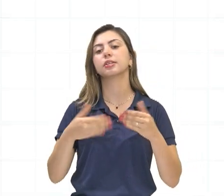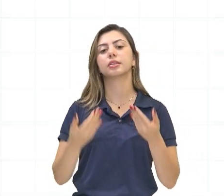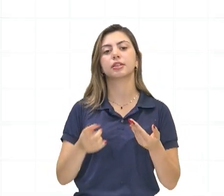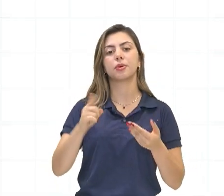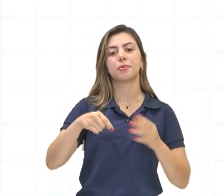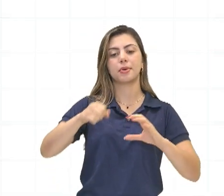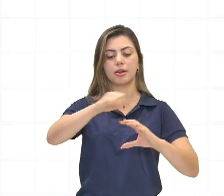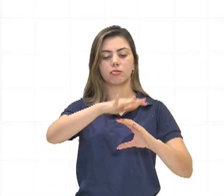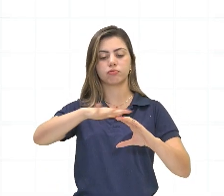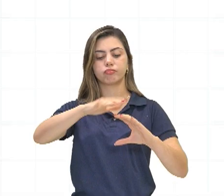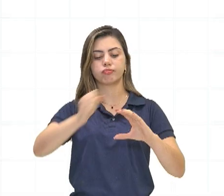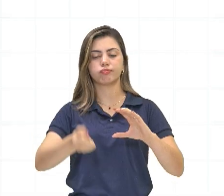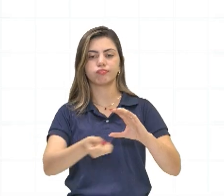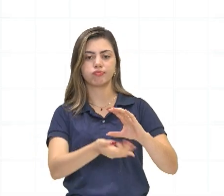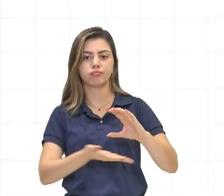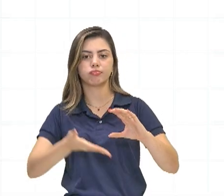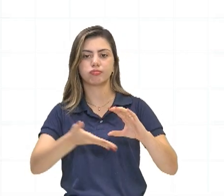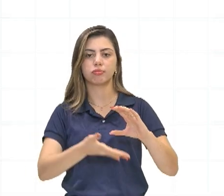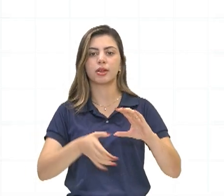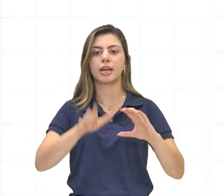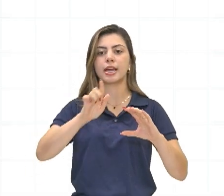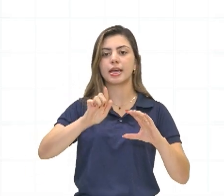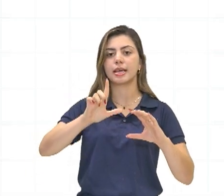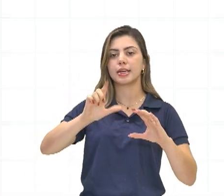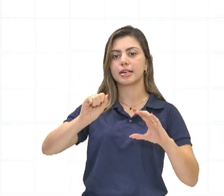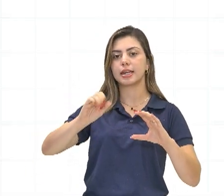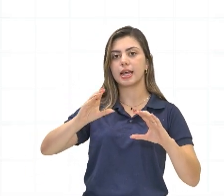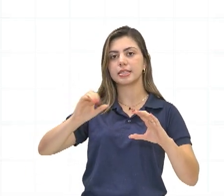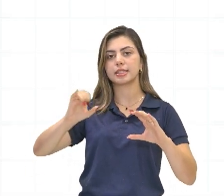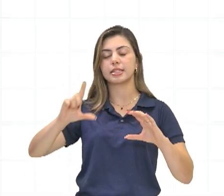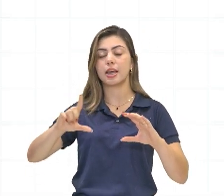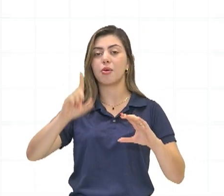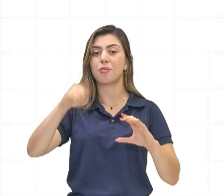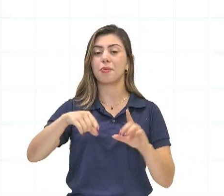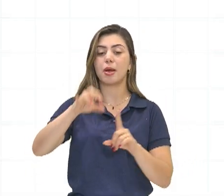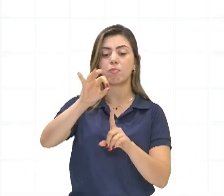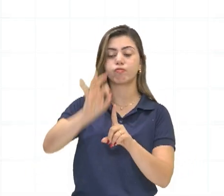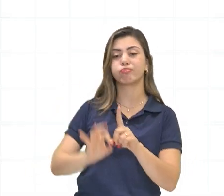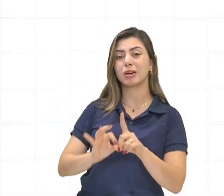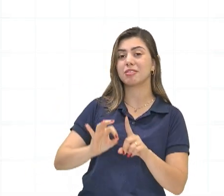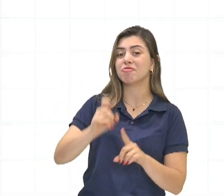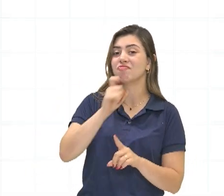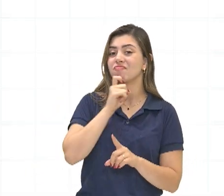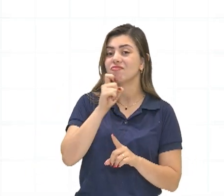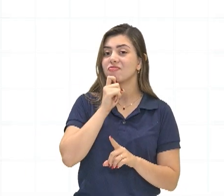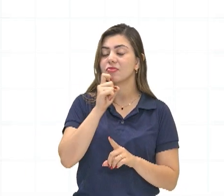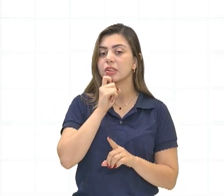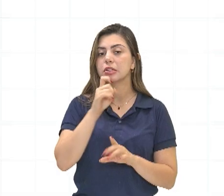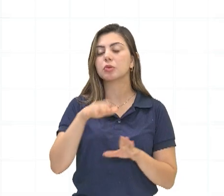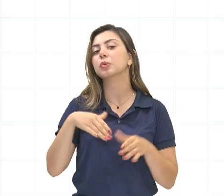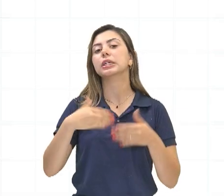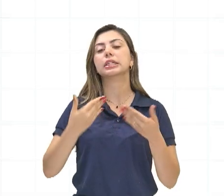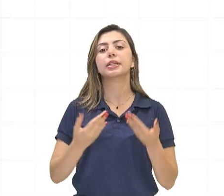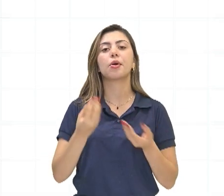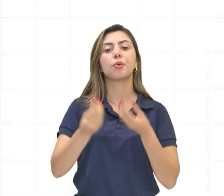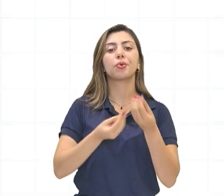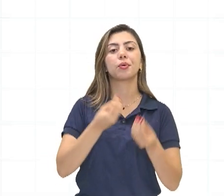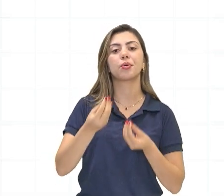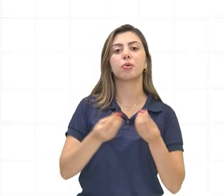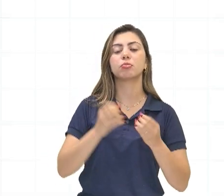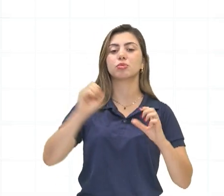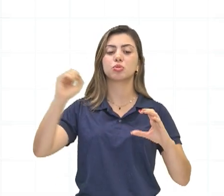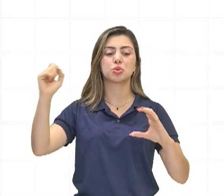zona glacial, apresenta menores temperaturas e menor incidência de